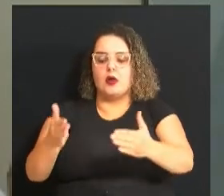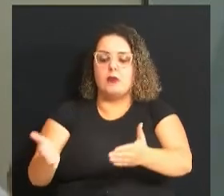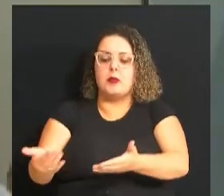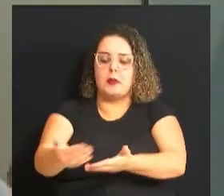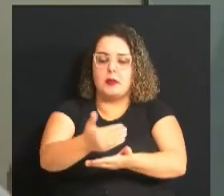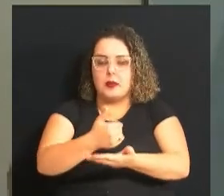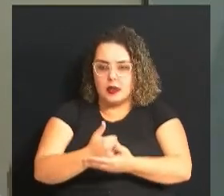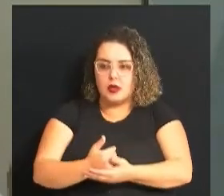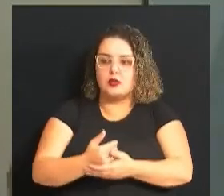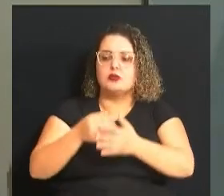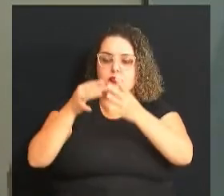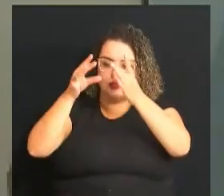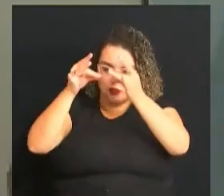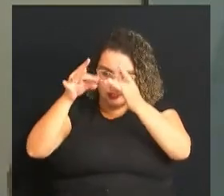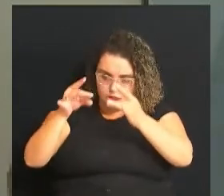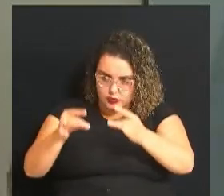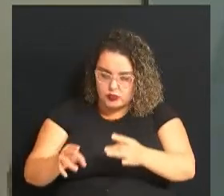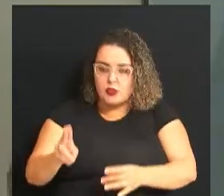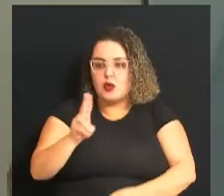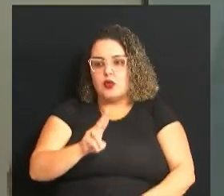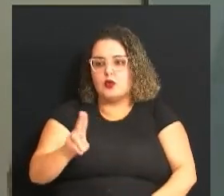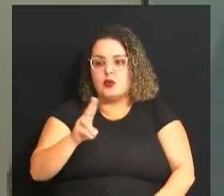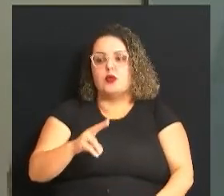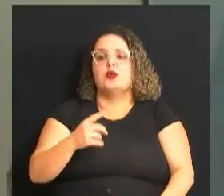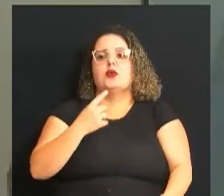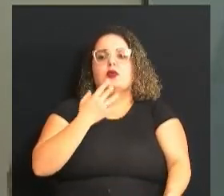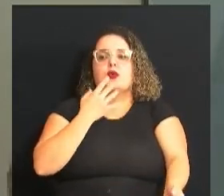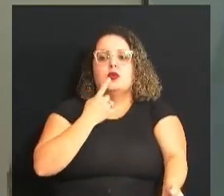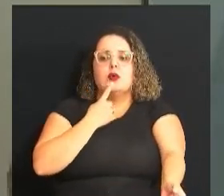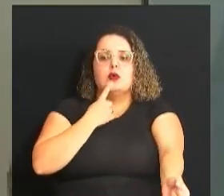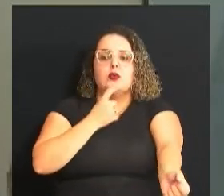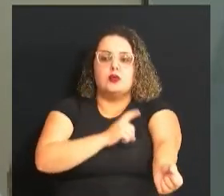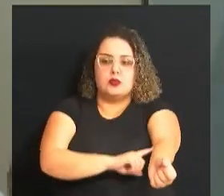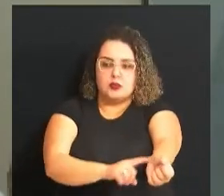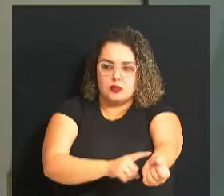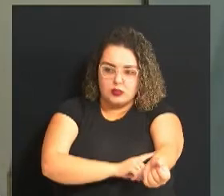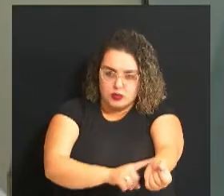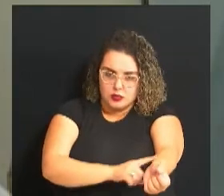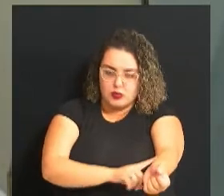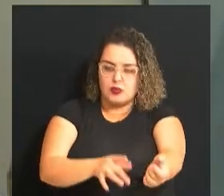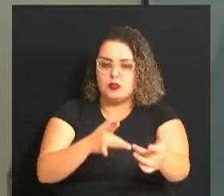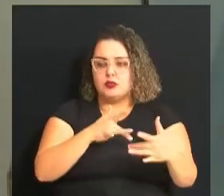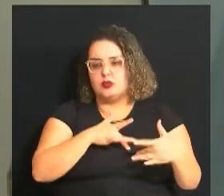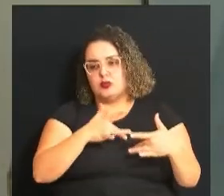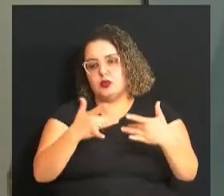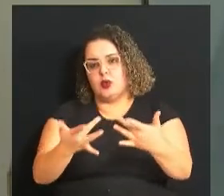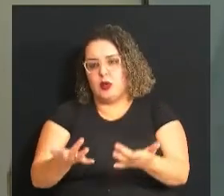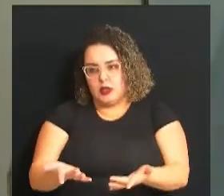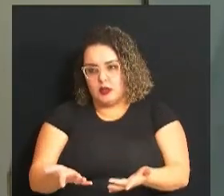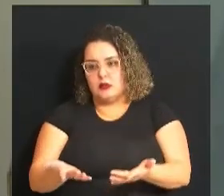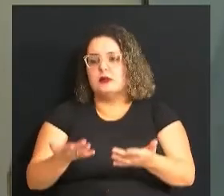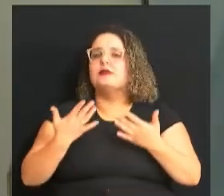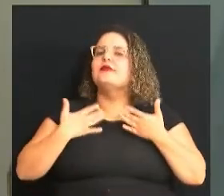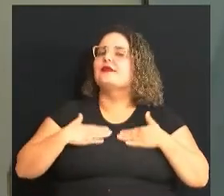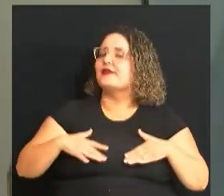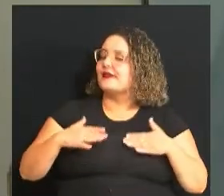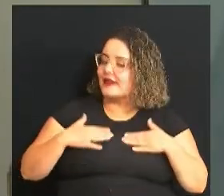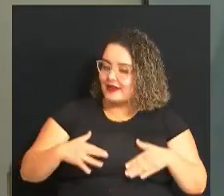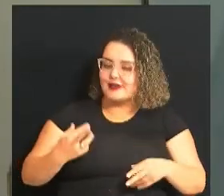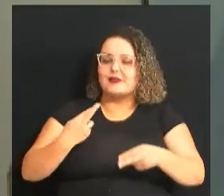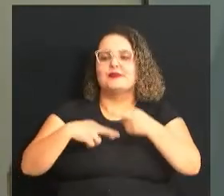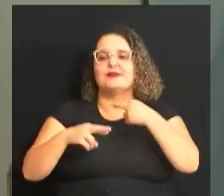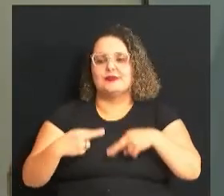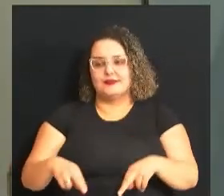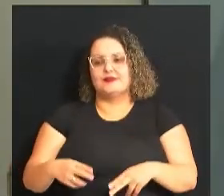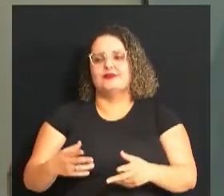utilização daquele hemoderivado, né, daquele sangue doado. Então, fica tranquilo em relação a isso. Provavelmente você